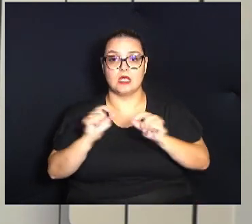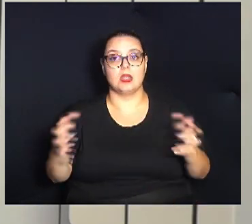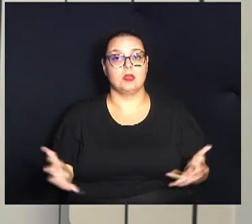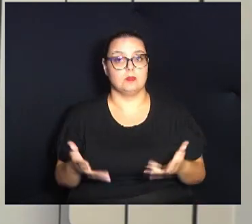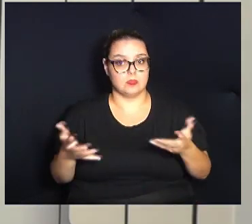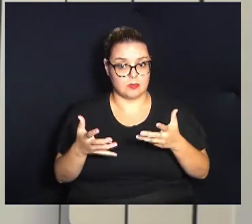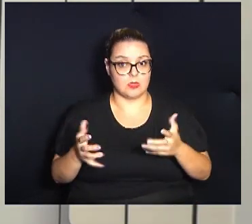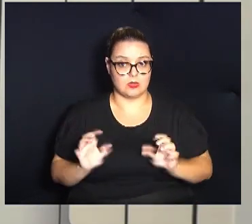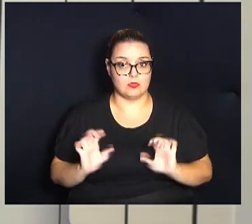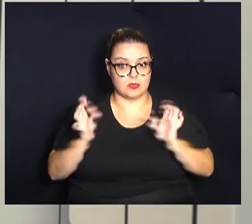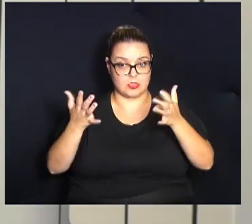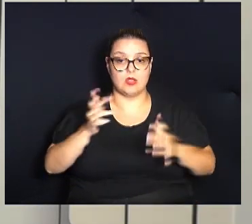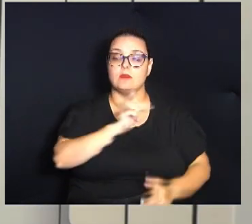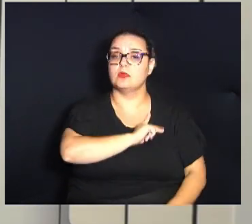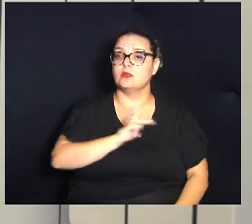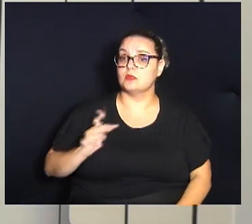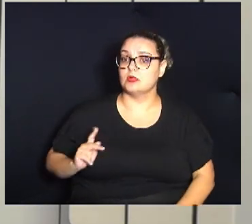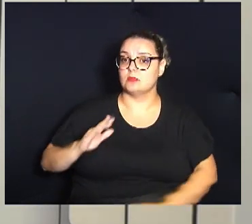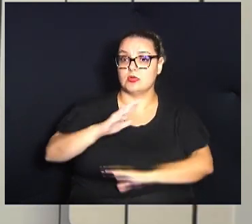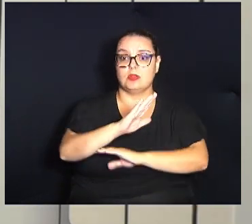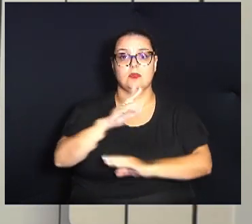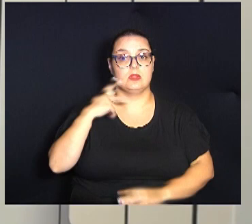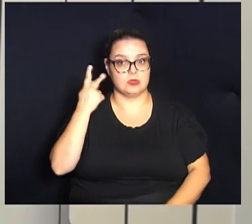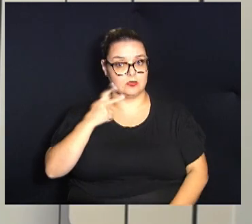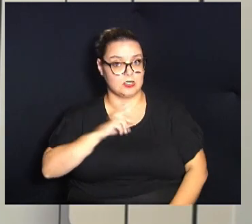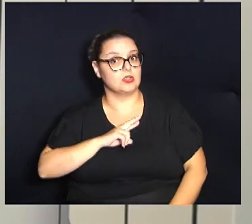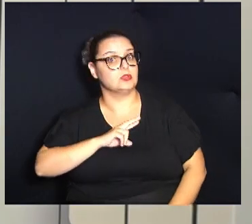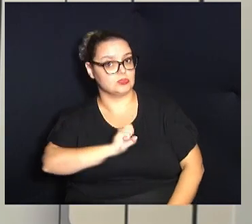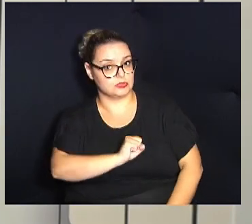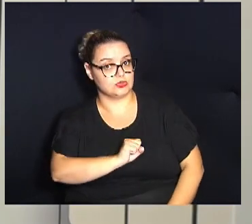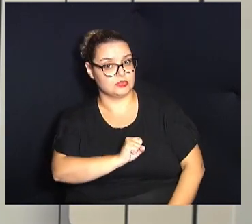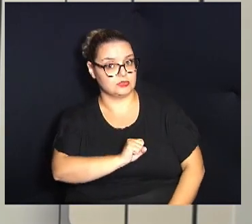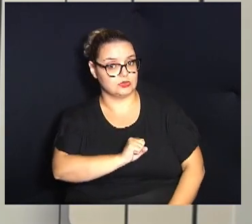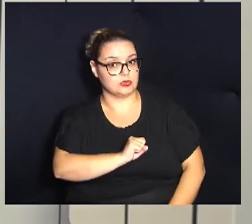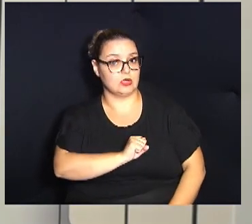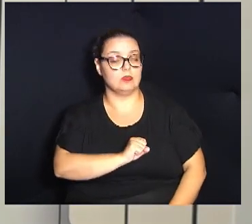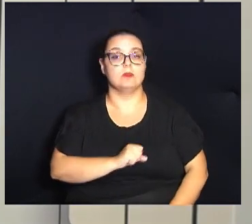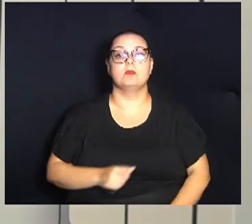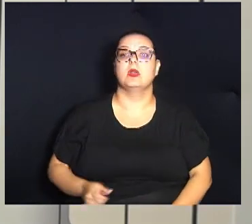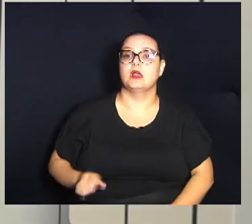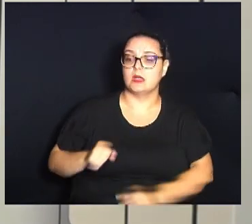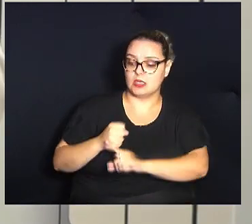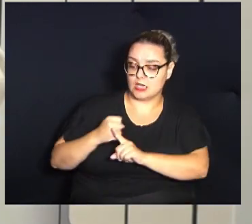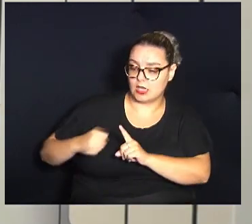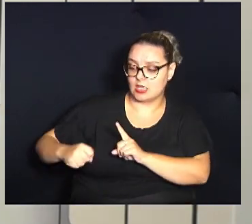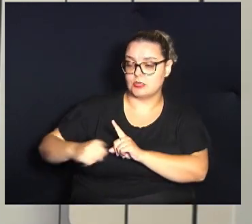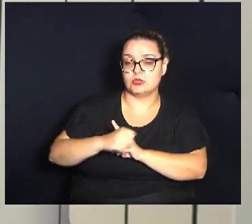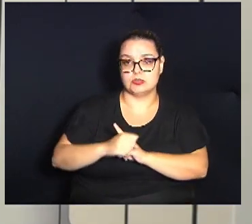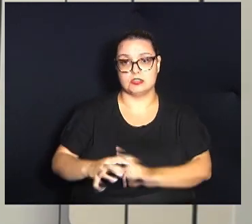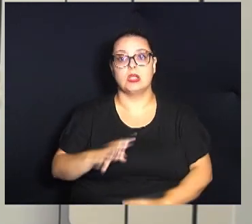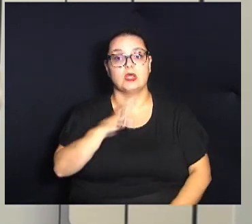evento foi o presidente da Câmara, o vereador Luiz Rossini, para que a sociedade conheça o trabalho da